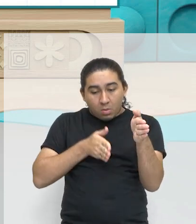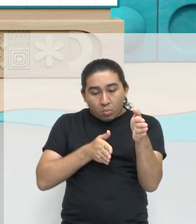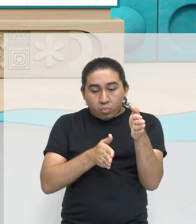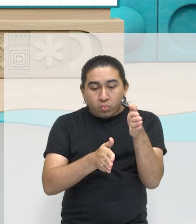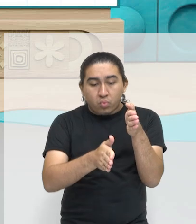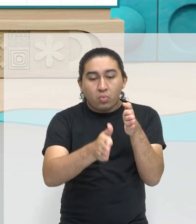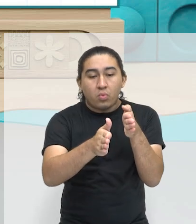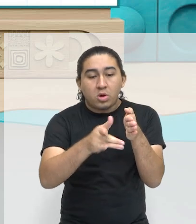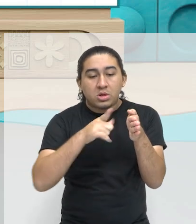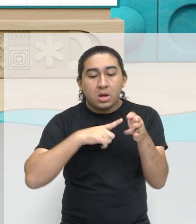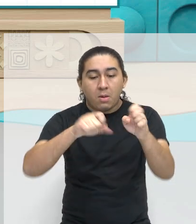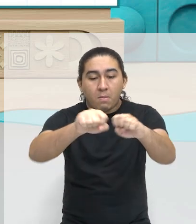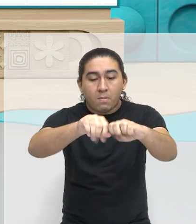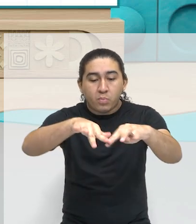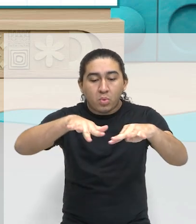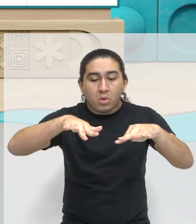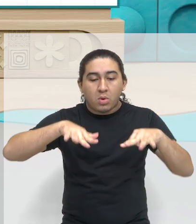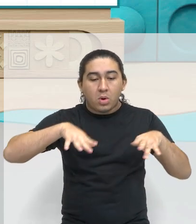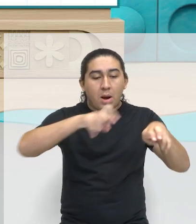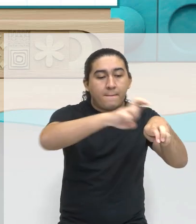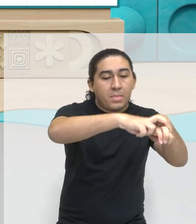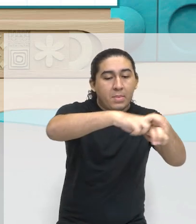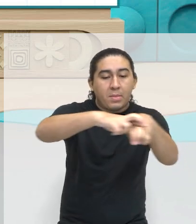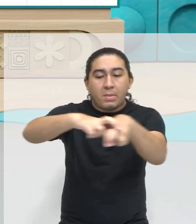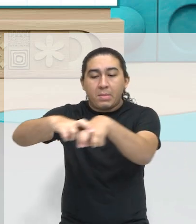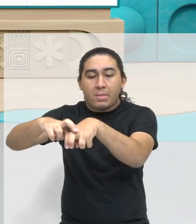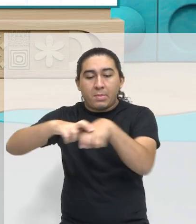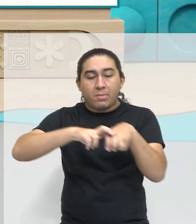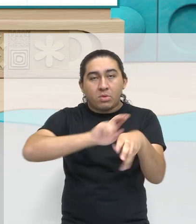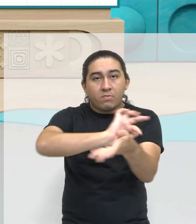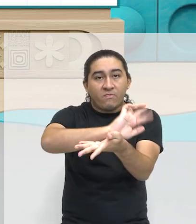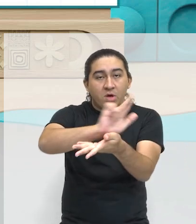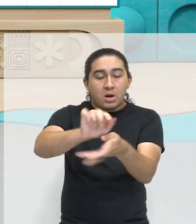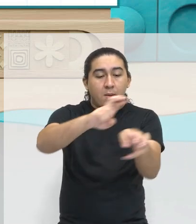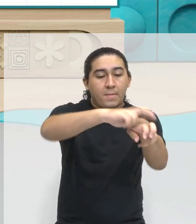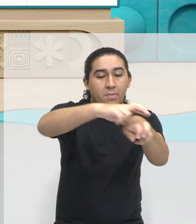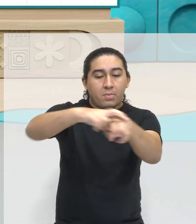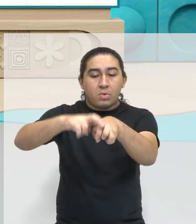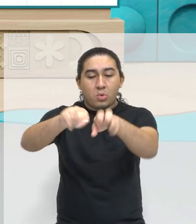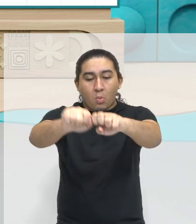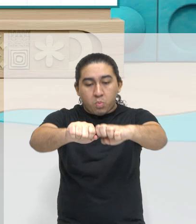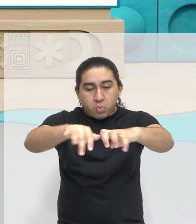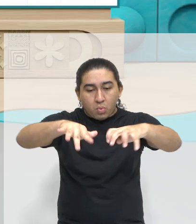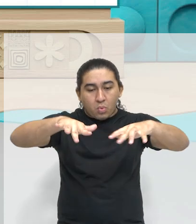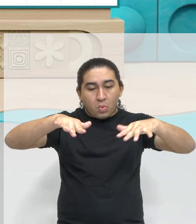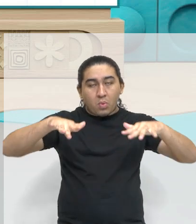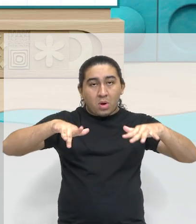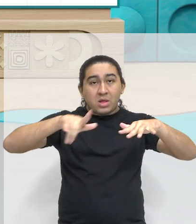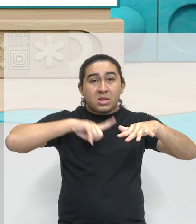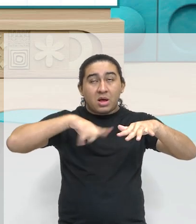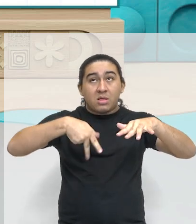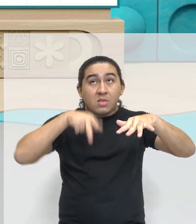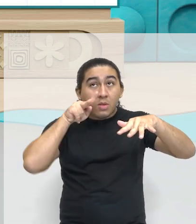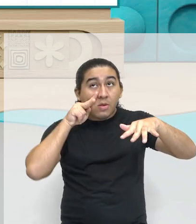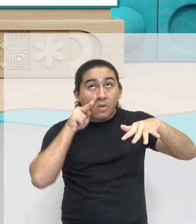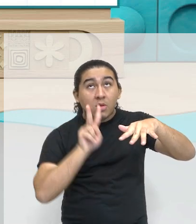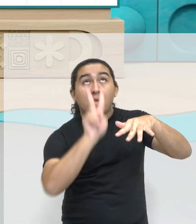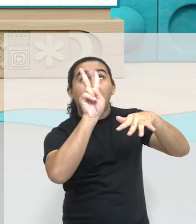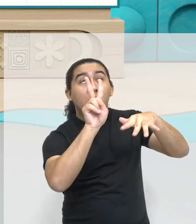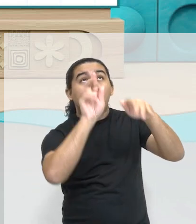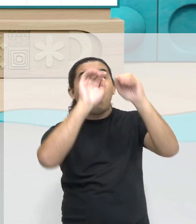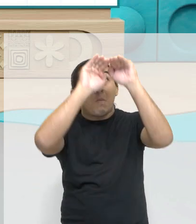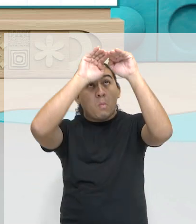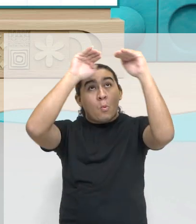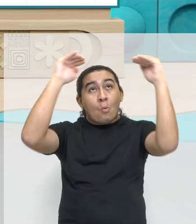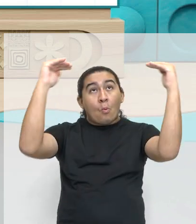da sala de espetáculos, onde fica a plateia, o público. Plateia, gente, é onde as pessoas,